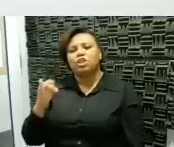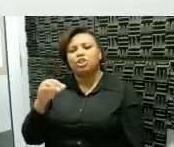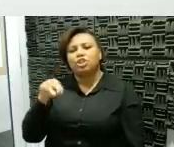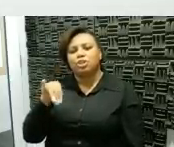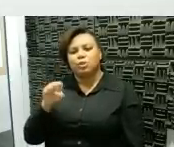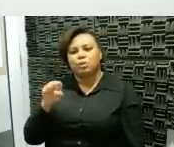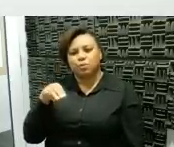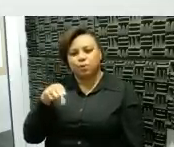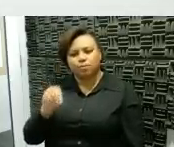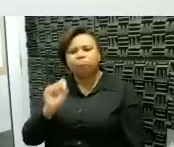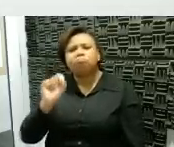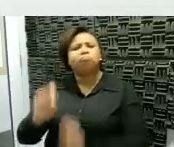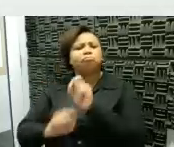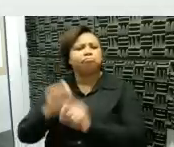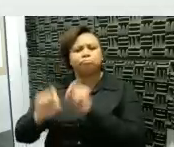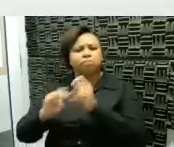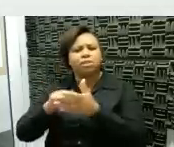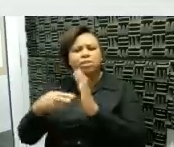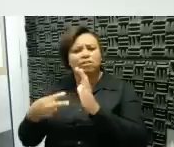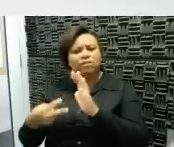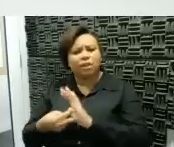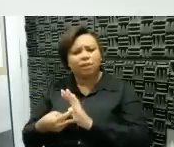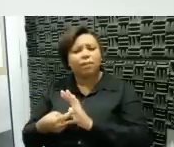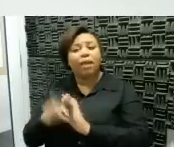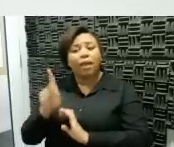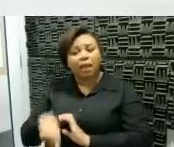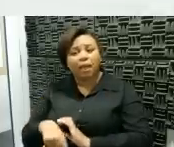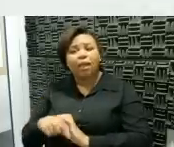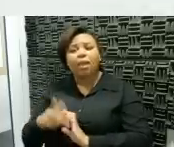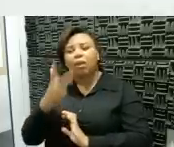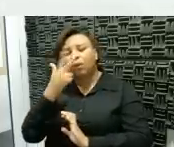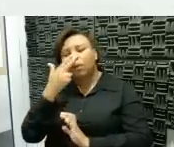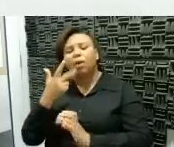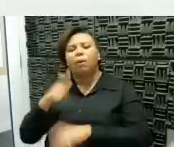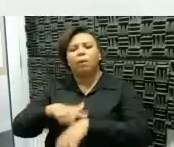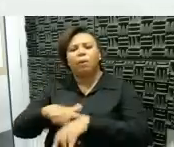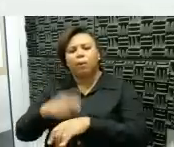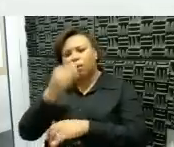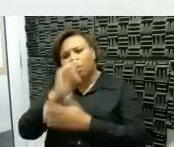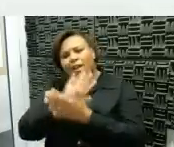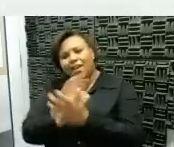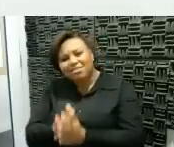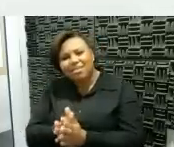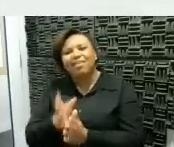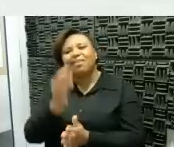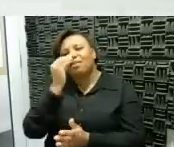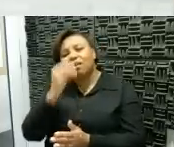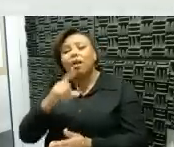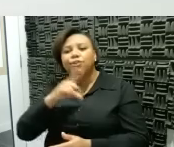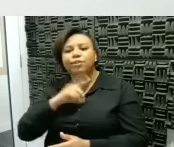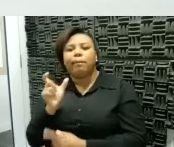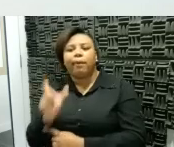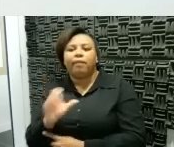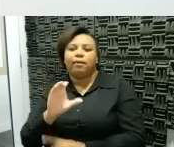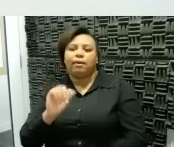disable né então que nem sexismo racismo nós teríamos então o capacitismo Ou seja a pessoa